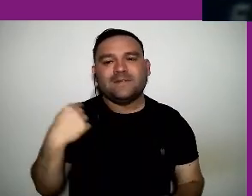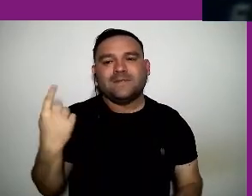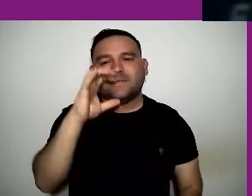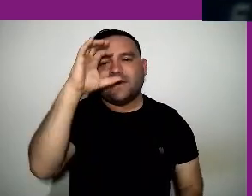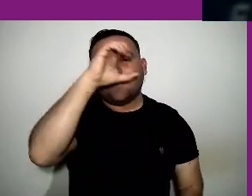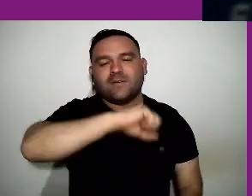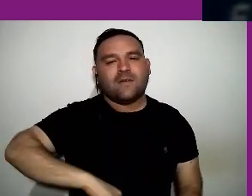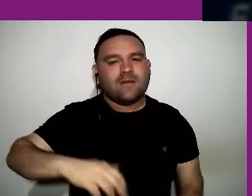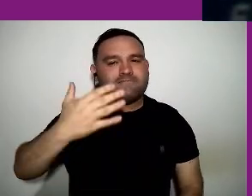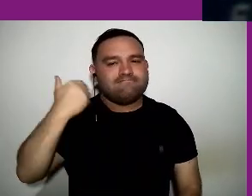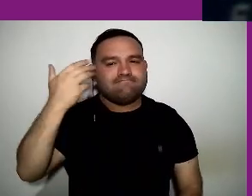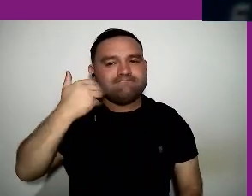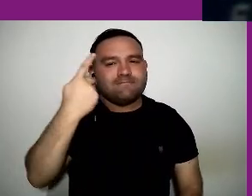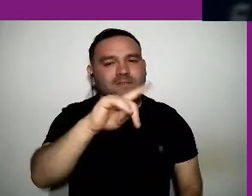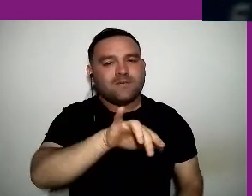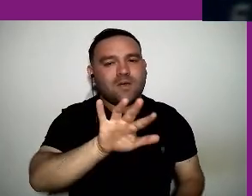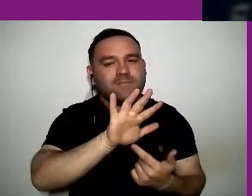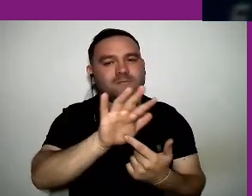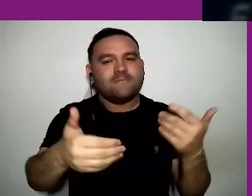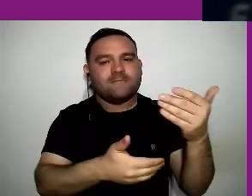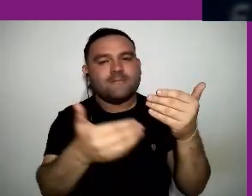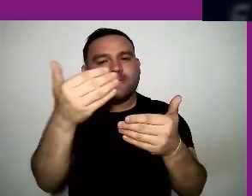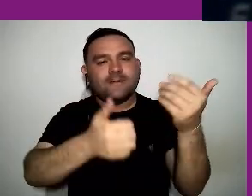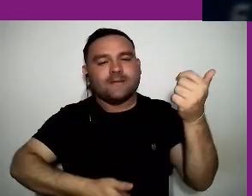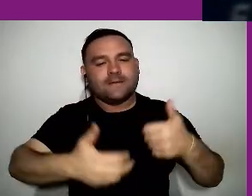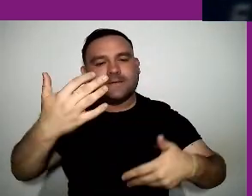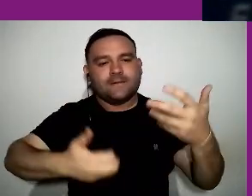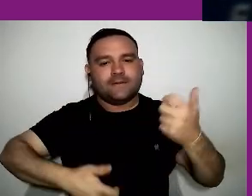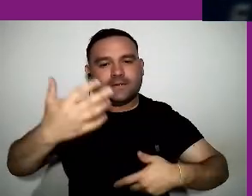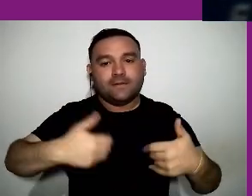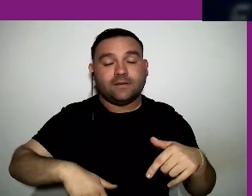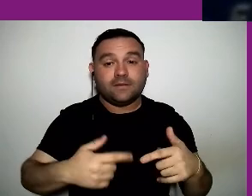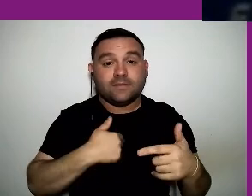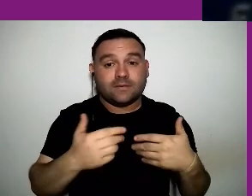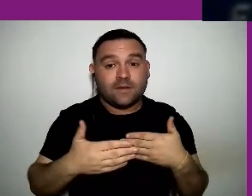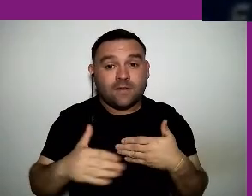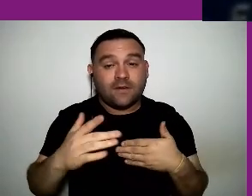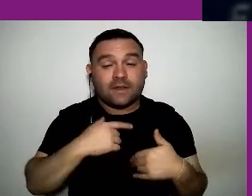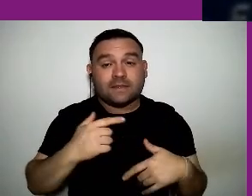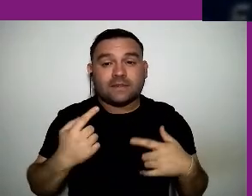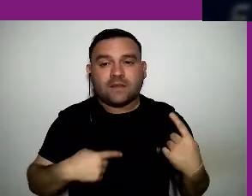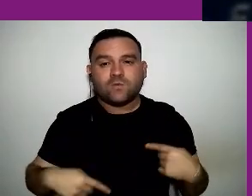Aprendemos bastante com sua apresentação. Eu vou fazer